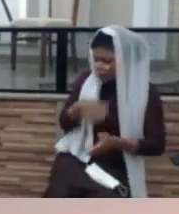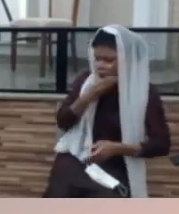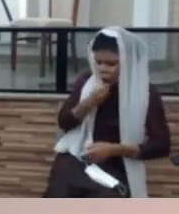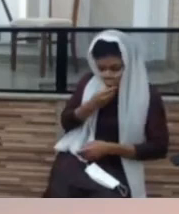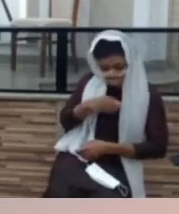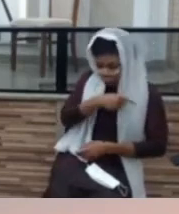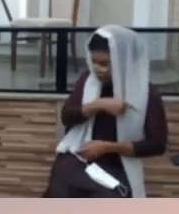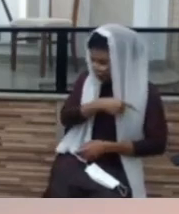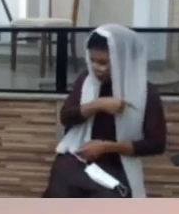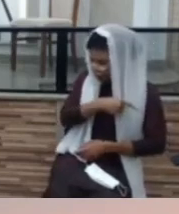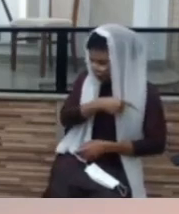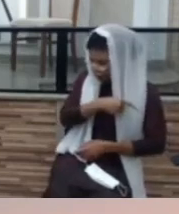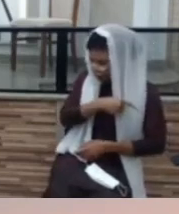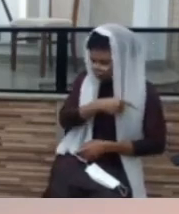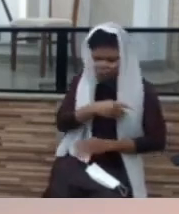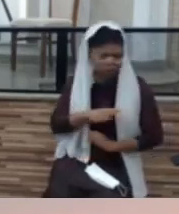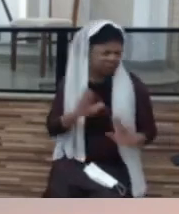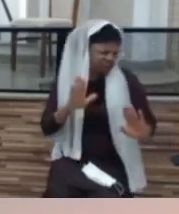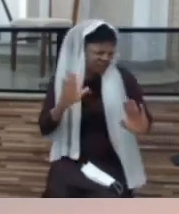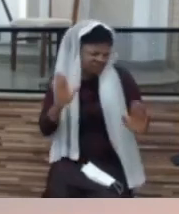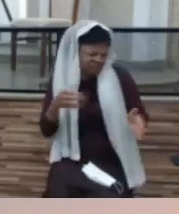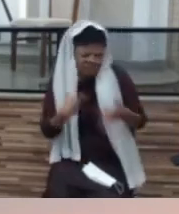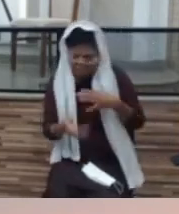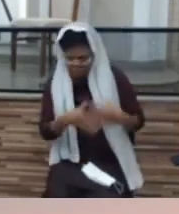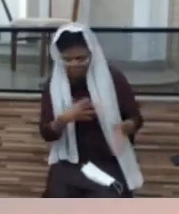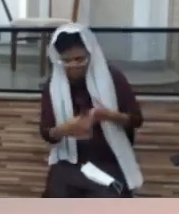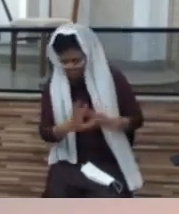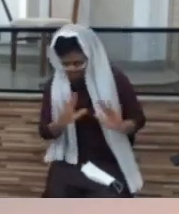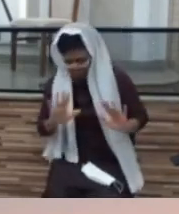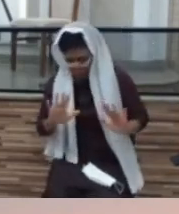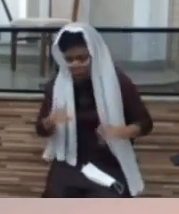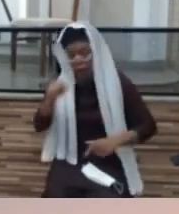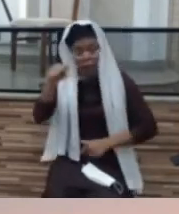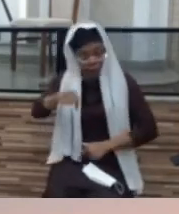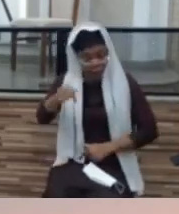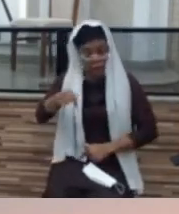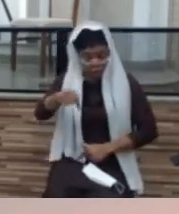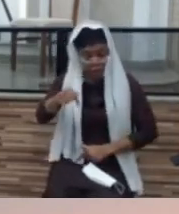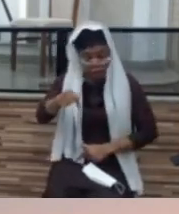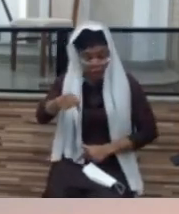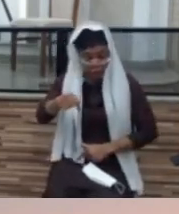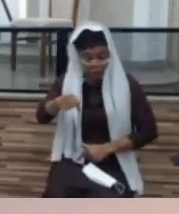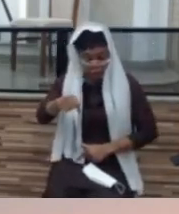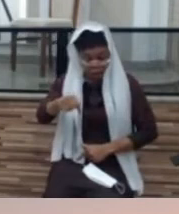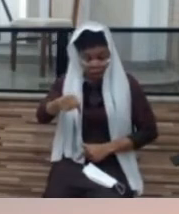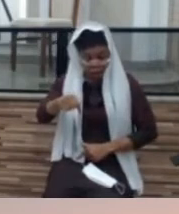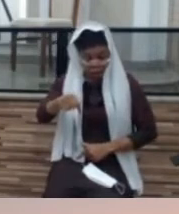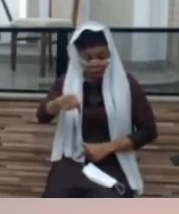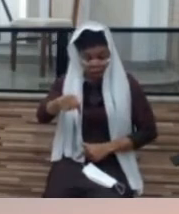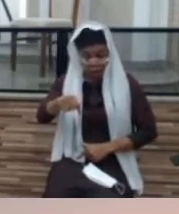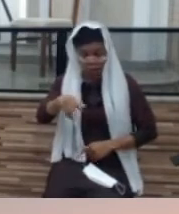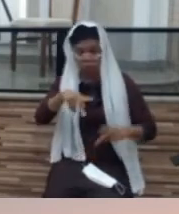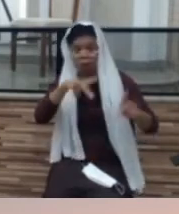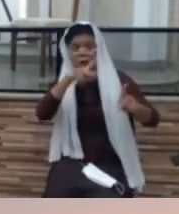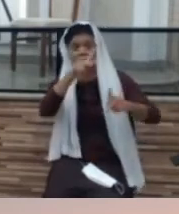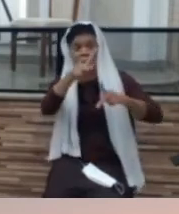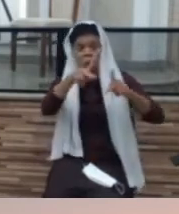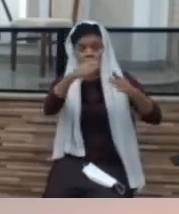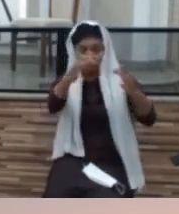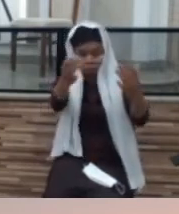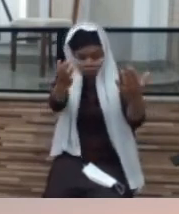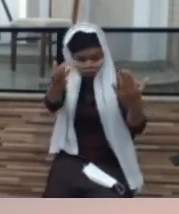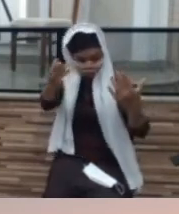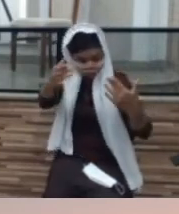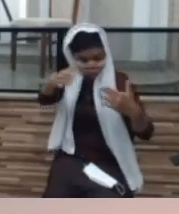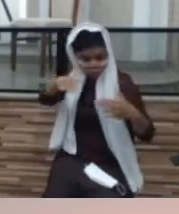viu, irmãos? E disse, aqui não. Aqui, o lugar disso aqui é a oferta do povo. Aqui é para o